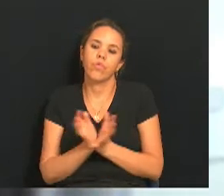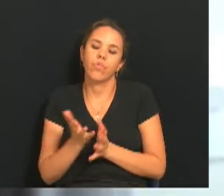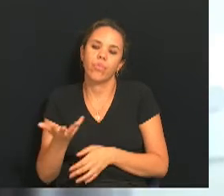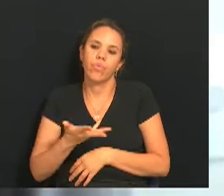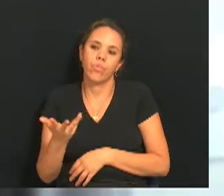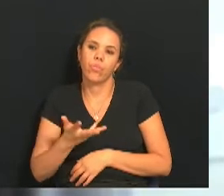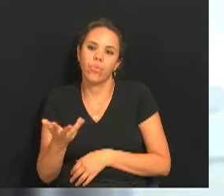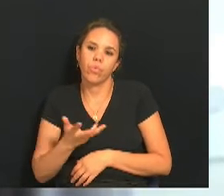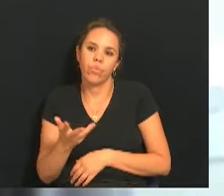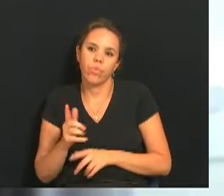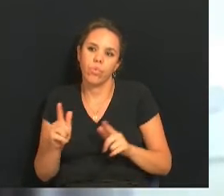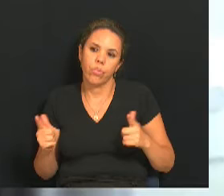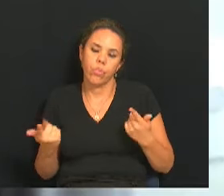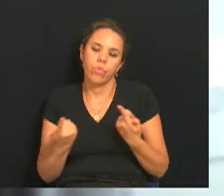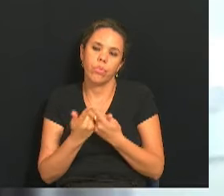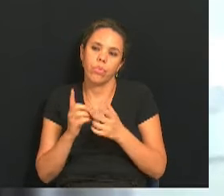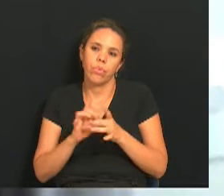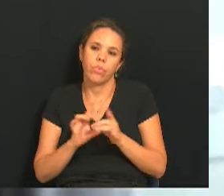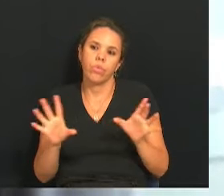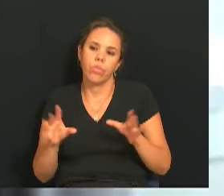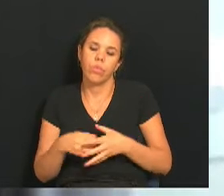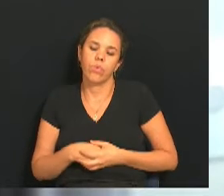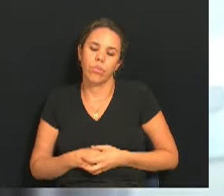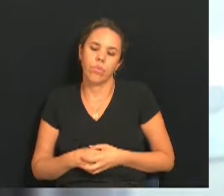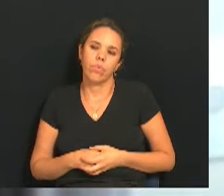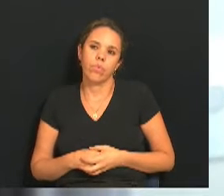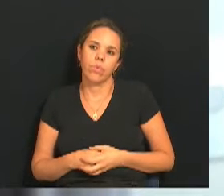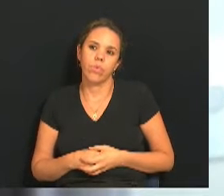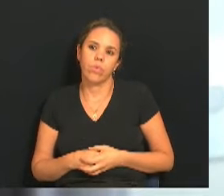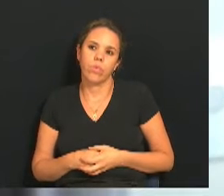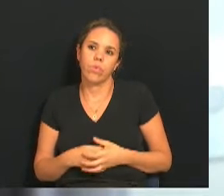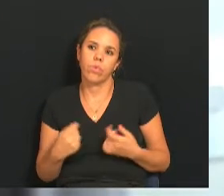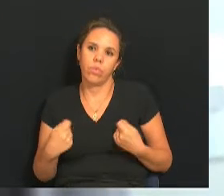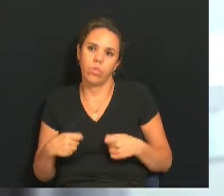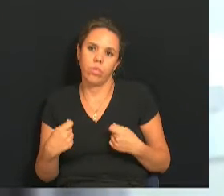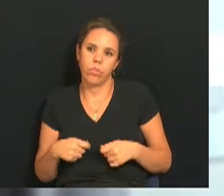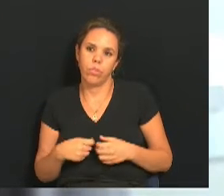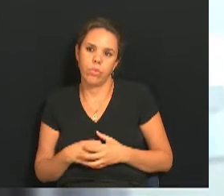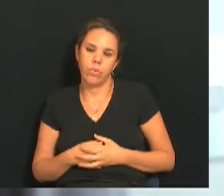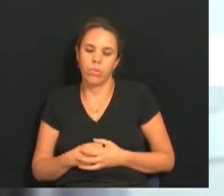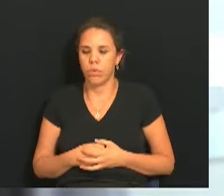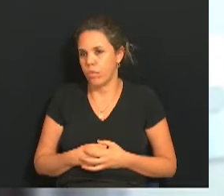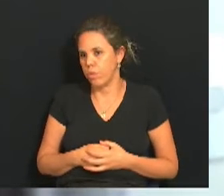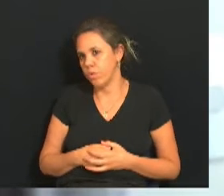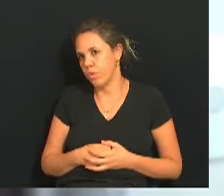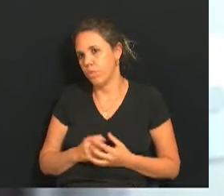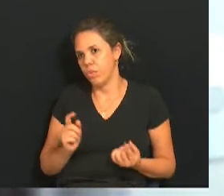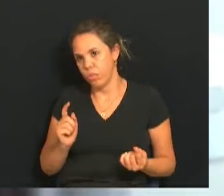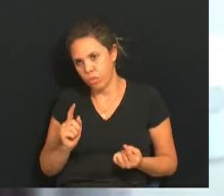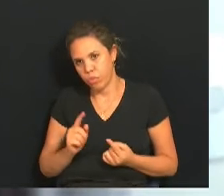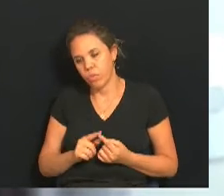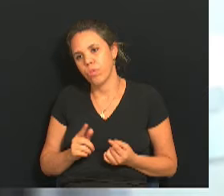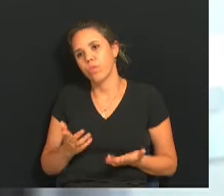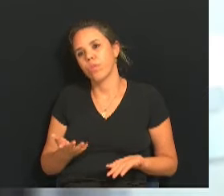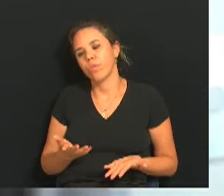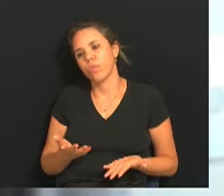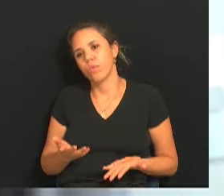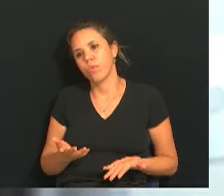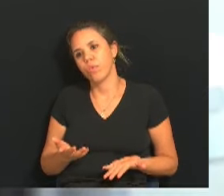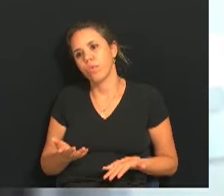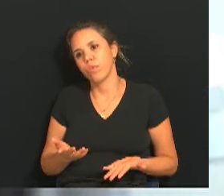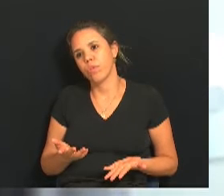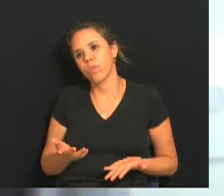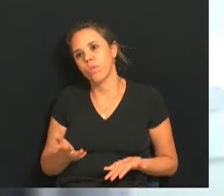gestão democrática ela possa ser efetivada. Eles precisam funcionar de maneira mais objetiva e retomo um dos exemplos